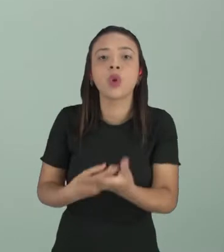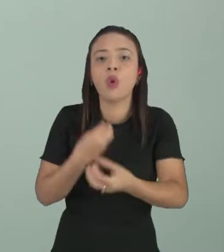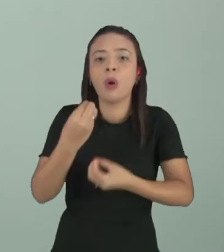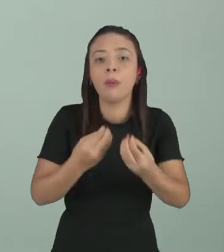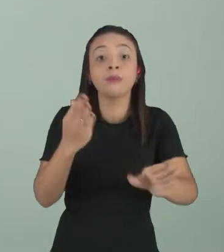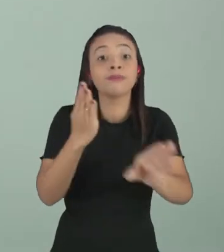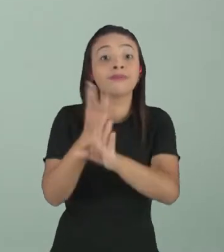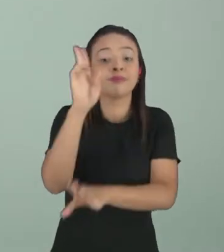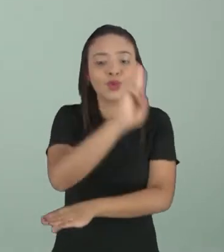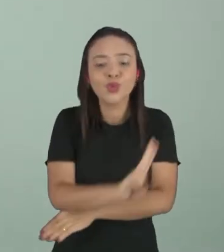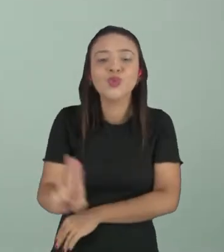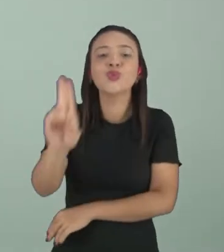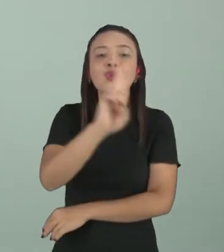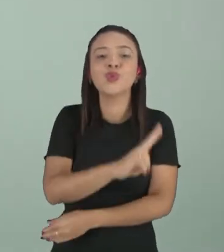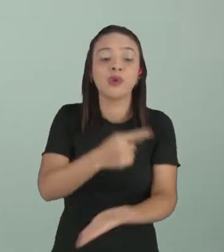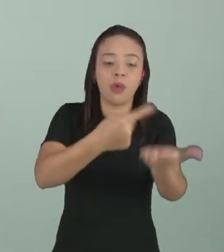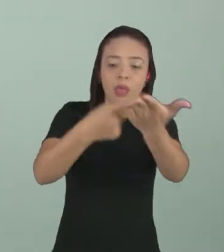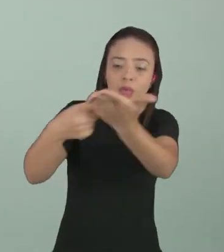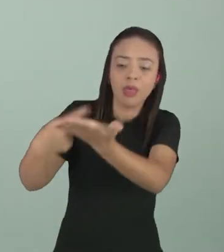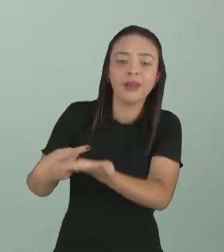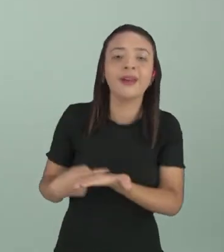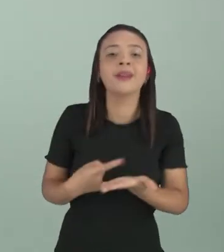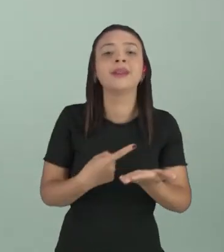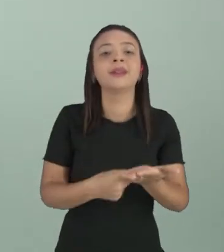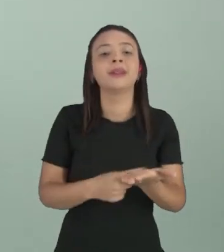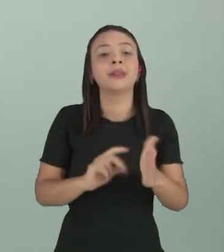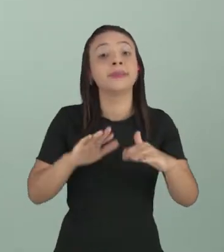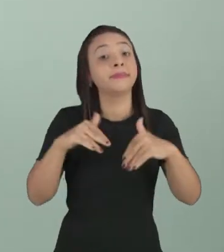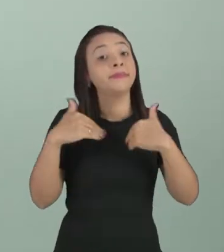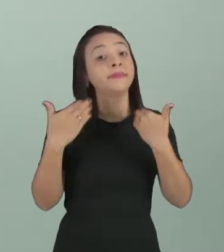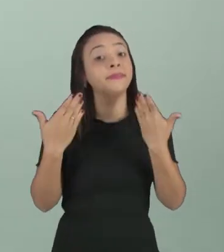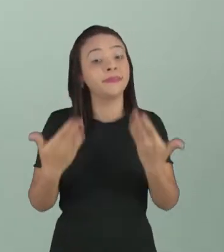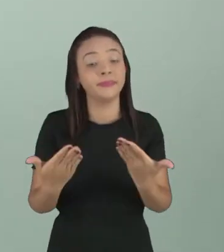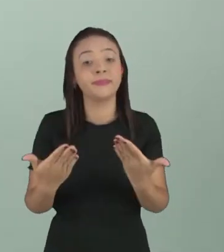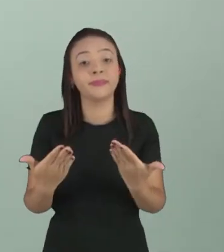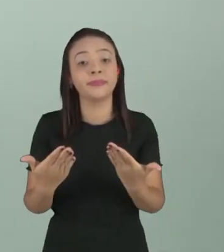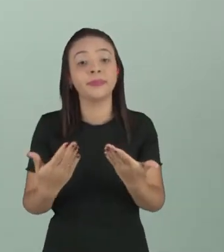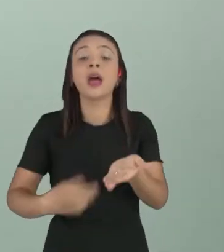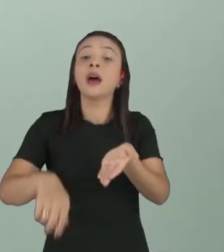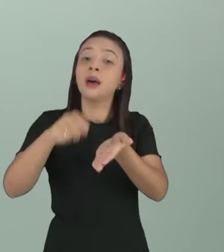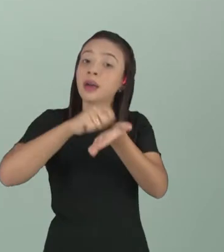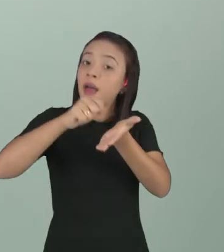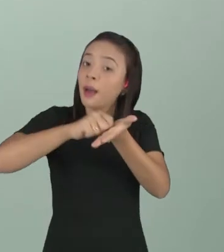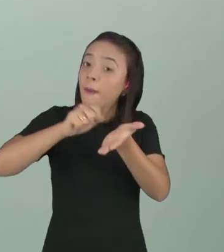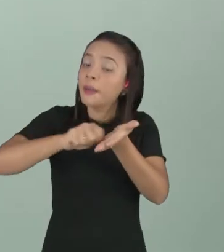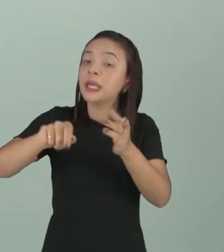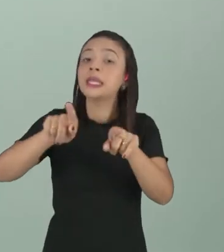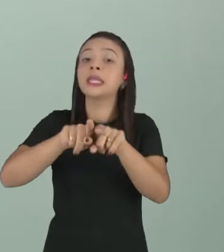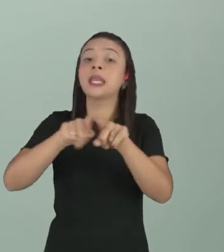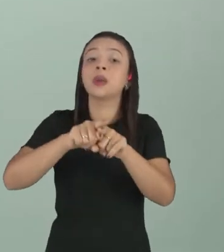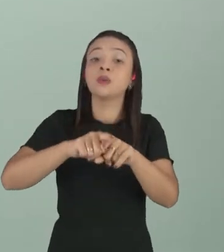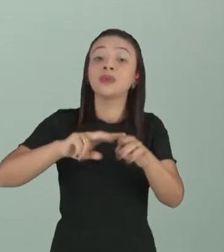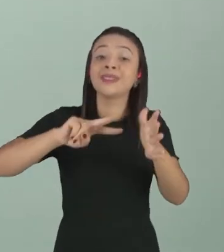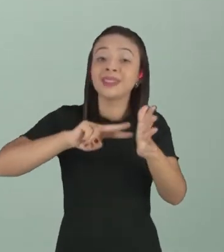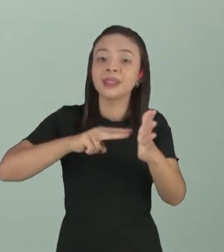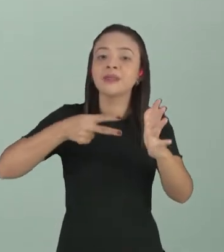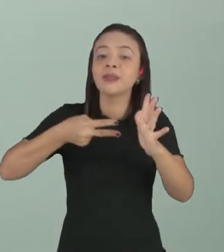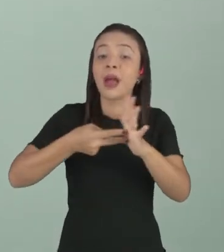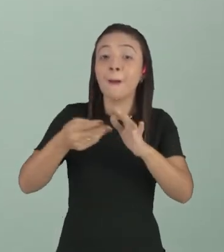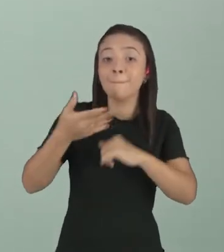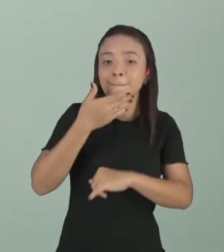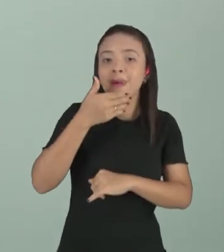uso, tá? Então, a ortografia, ela passa a ter mais sentido quando se tem